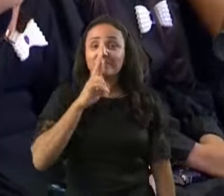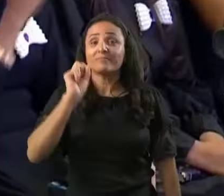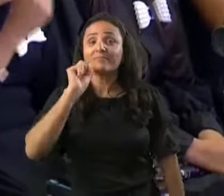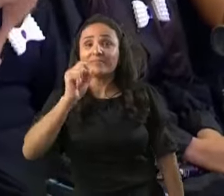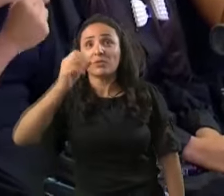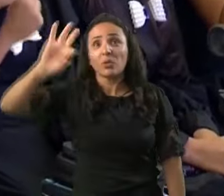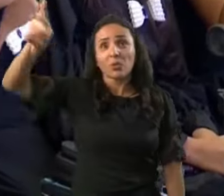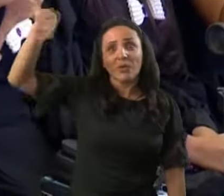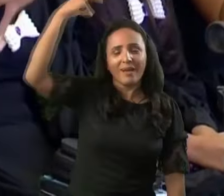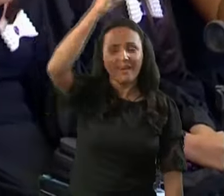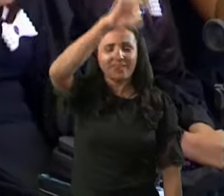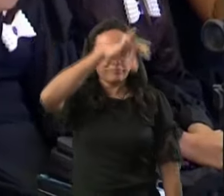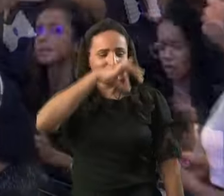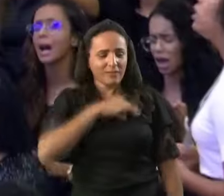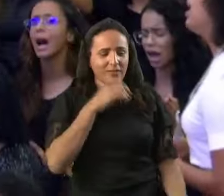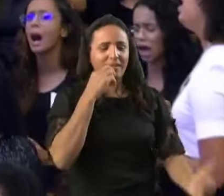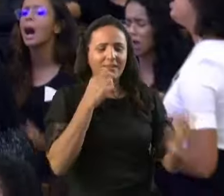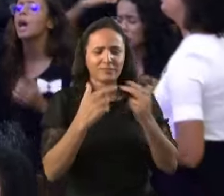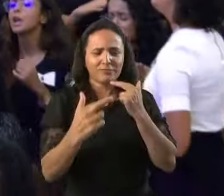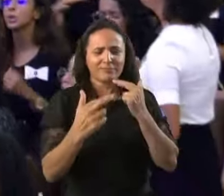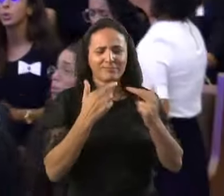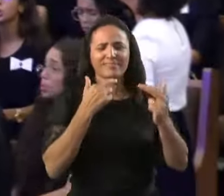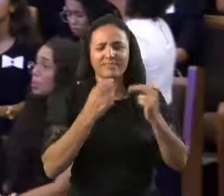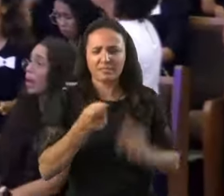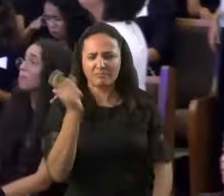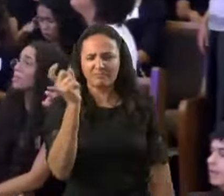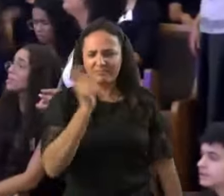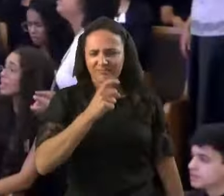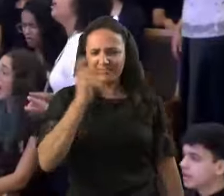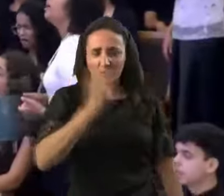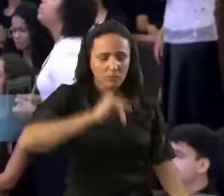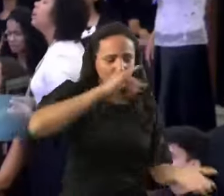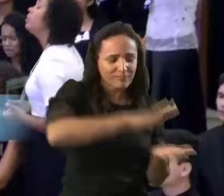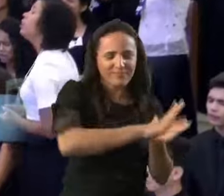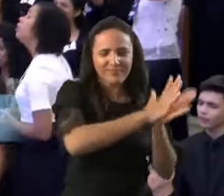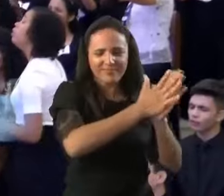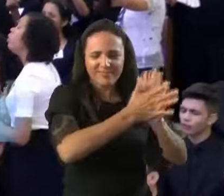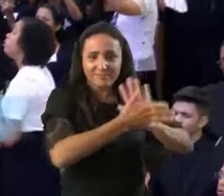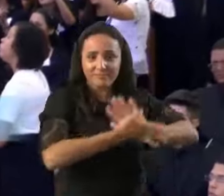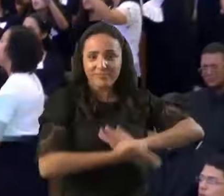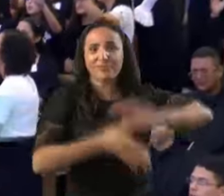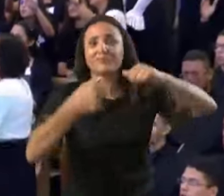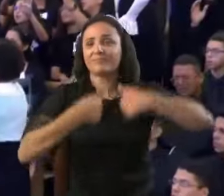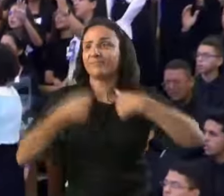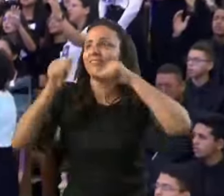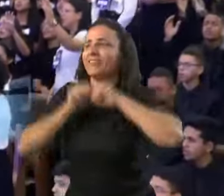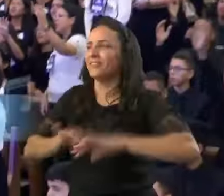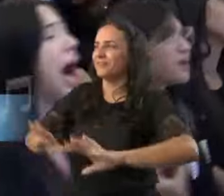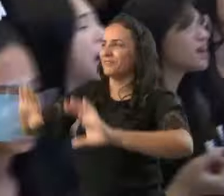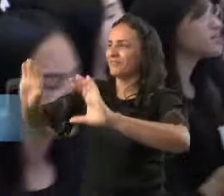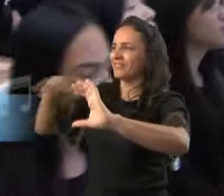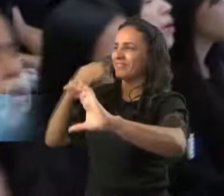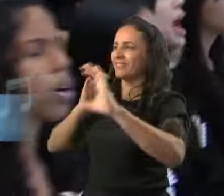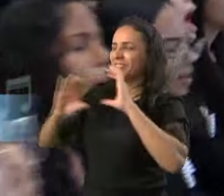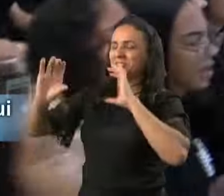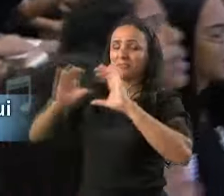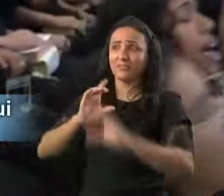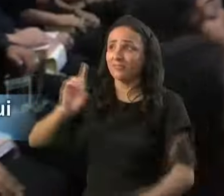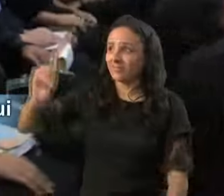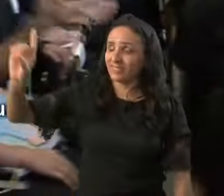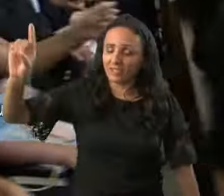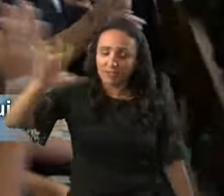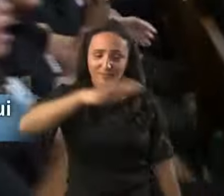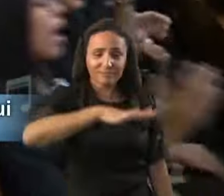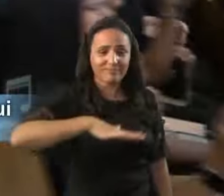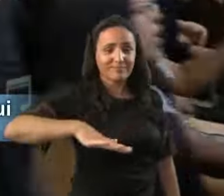resposta é como o som do altar, e tudo que é mentira está sendo. Eu adoro, Ele